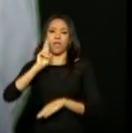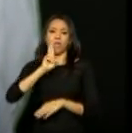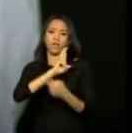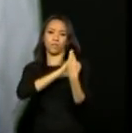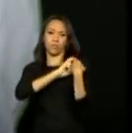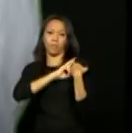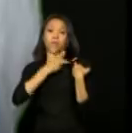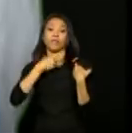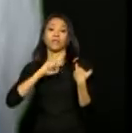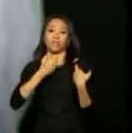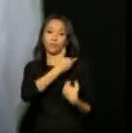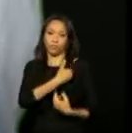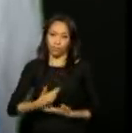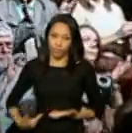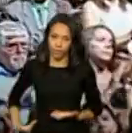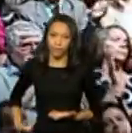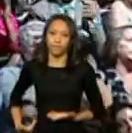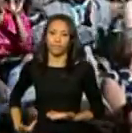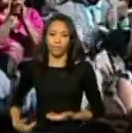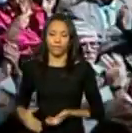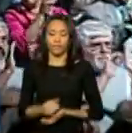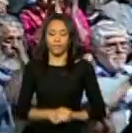democrático.